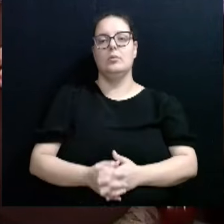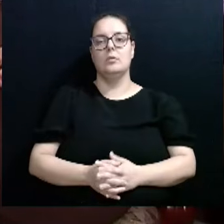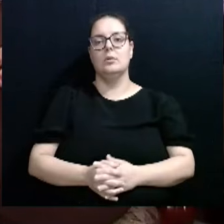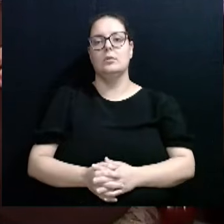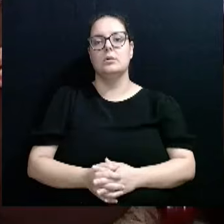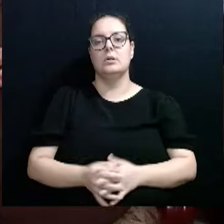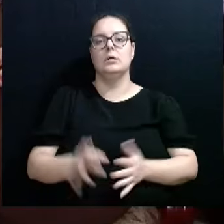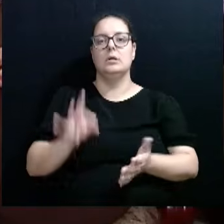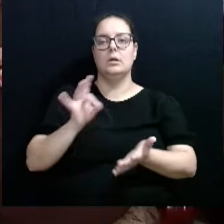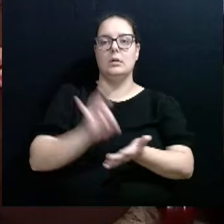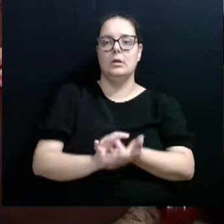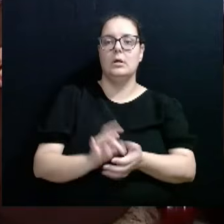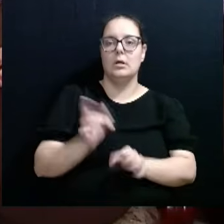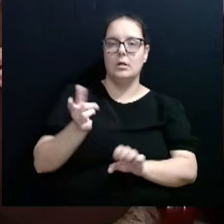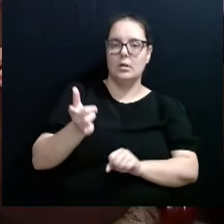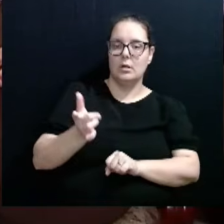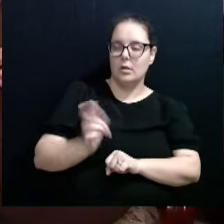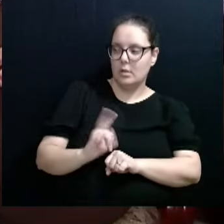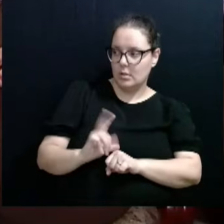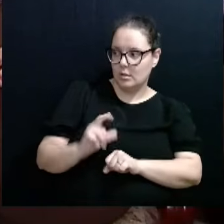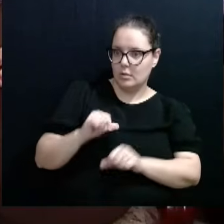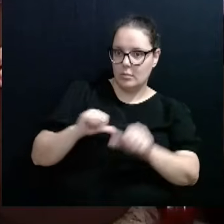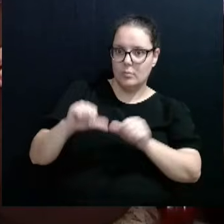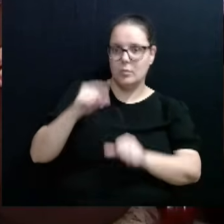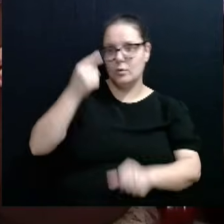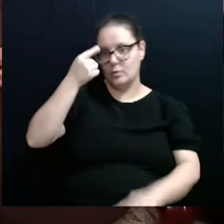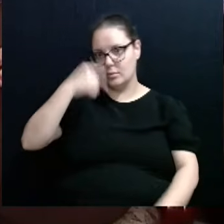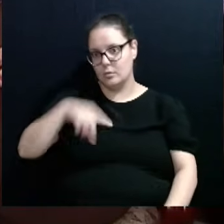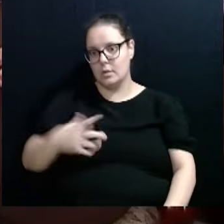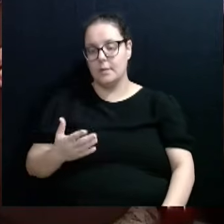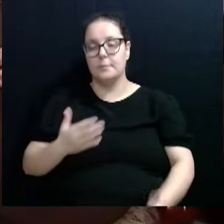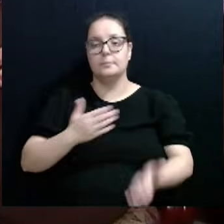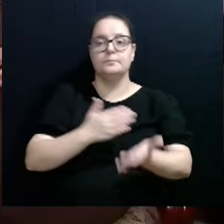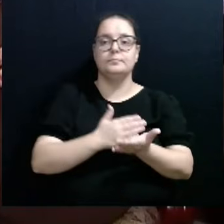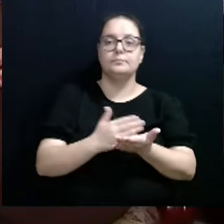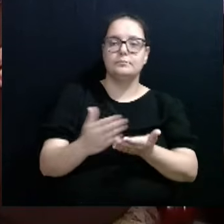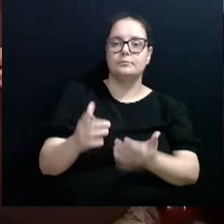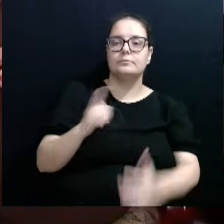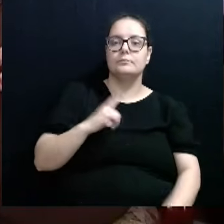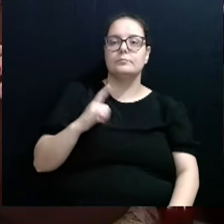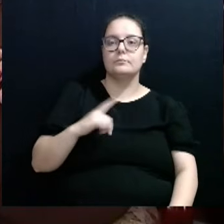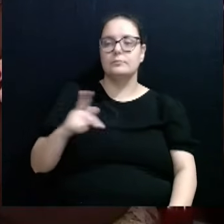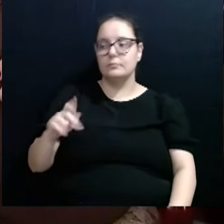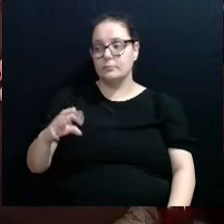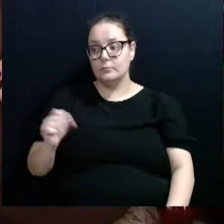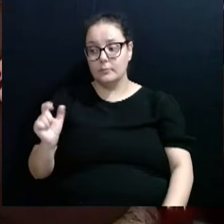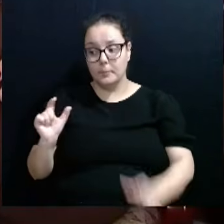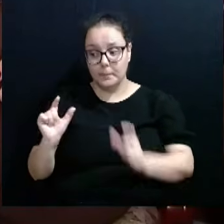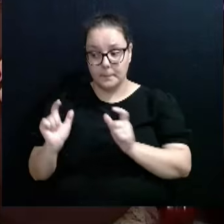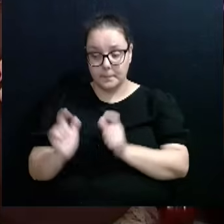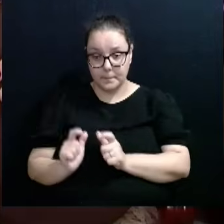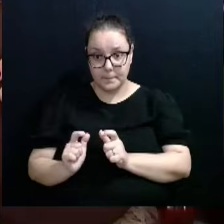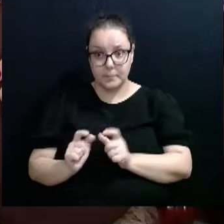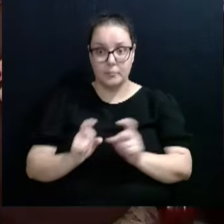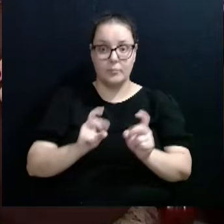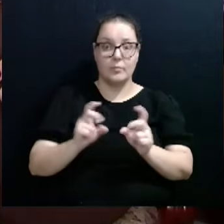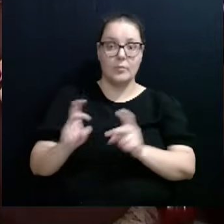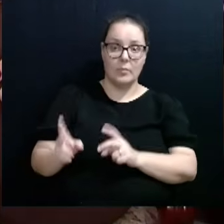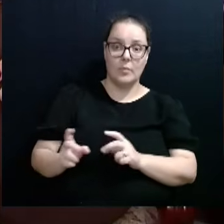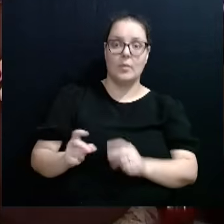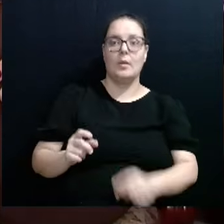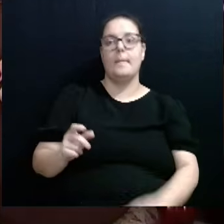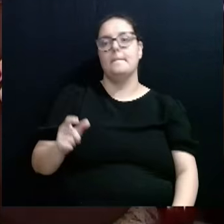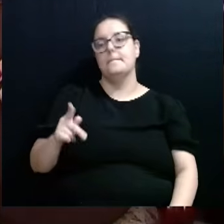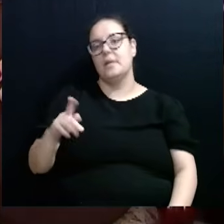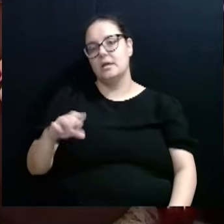loja mudou um pouco o perfil. Sim. No começo a gente tinha muita peça pequena e vendia muitas peças pequenas. Hoje